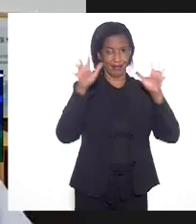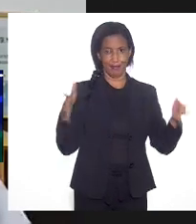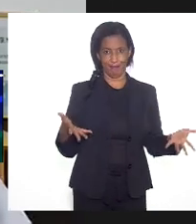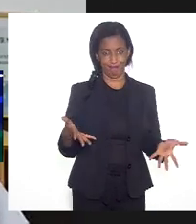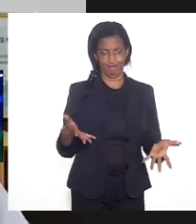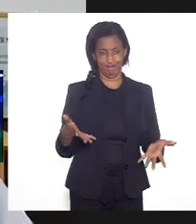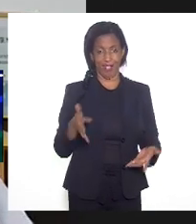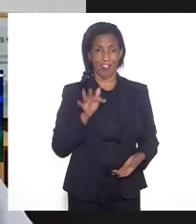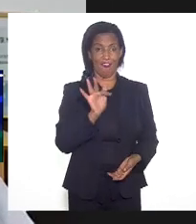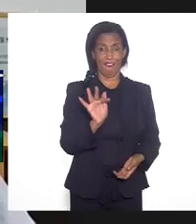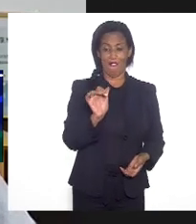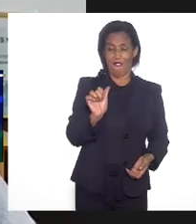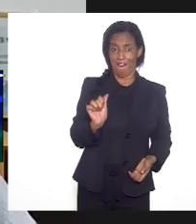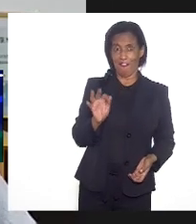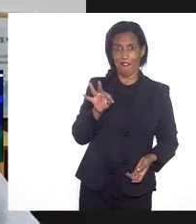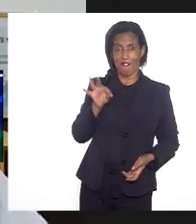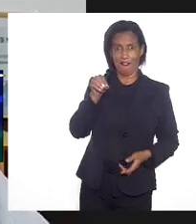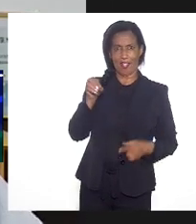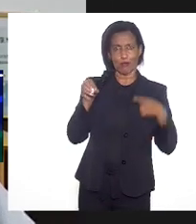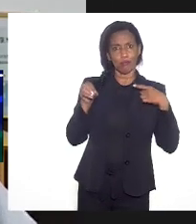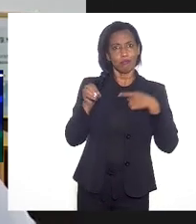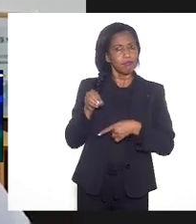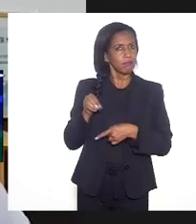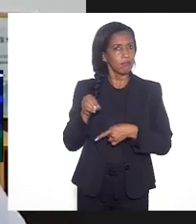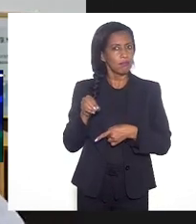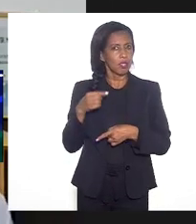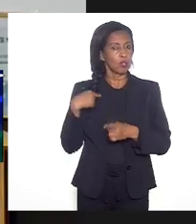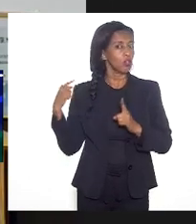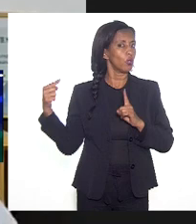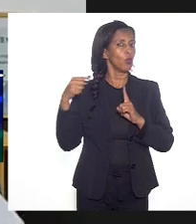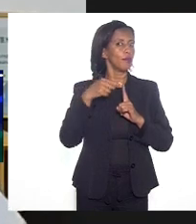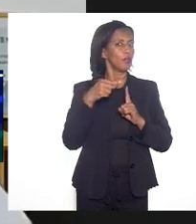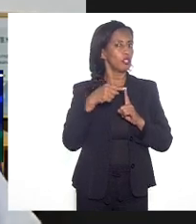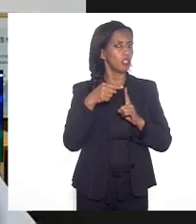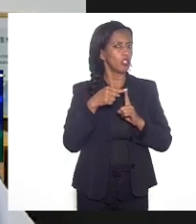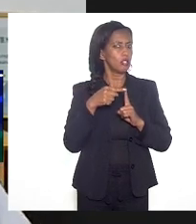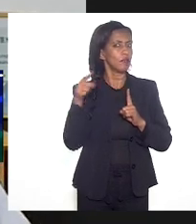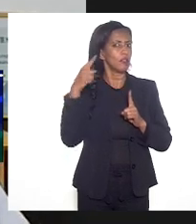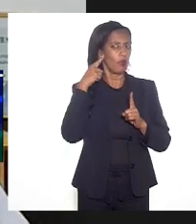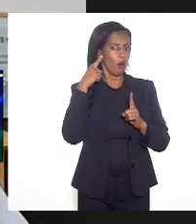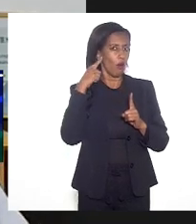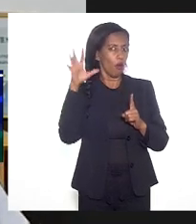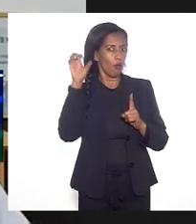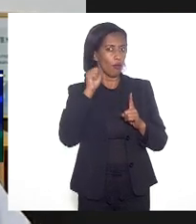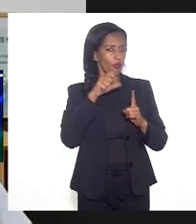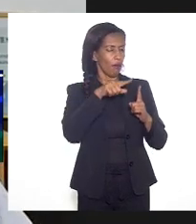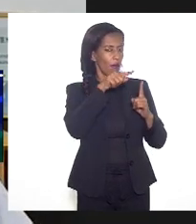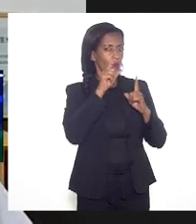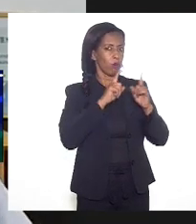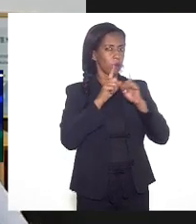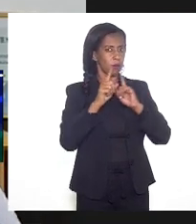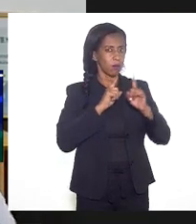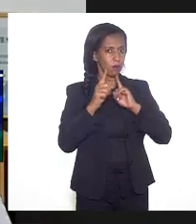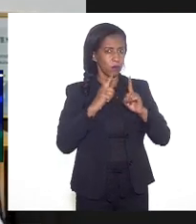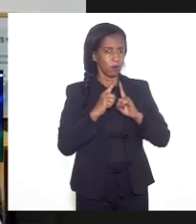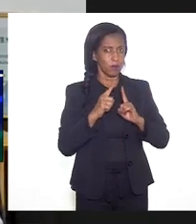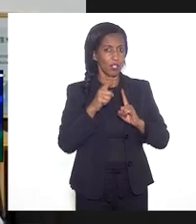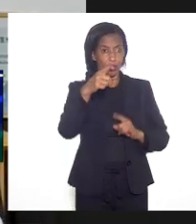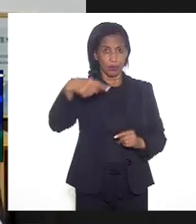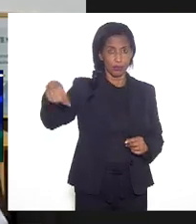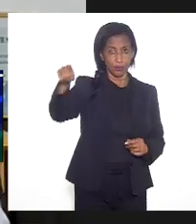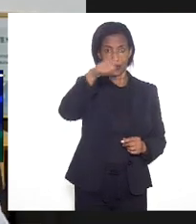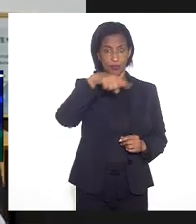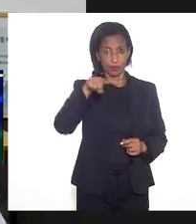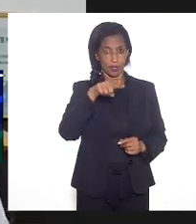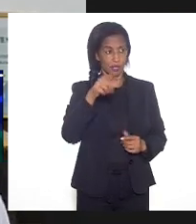um fato. Eu estou sendo objetivo. É só pegar os discursos e vocês